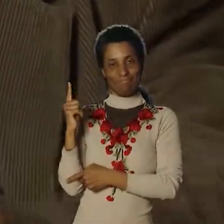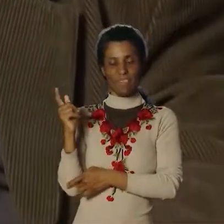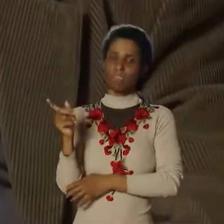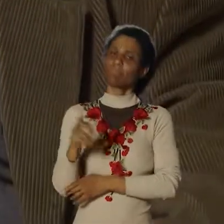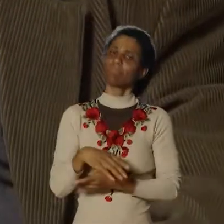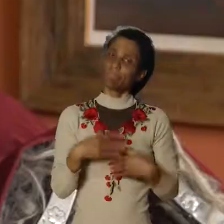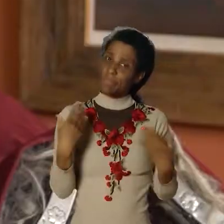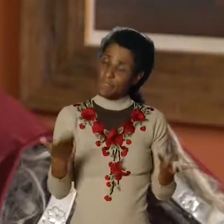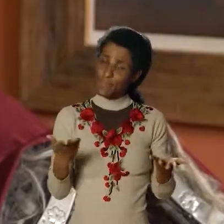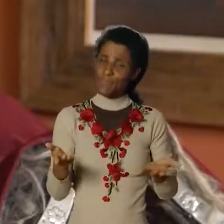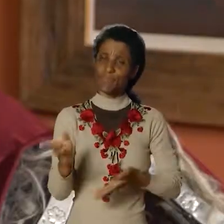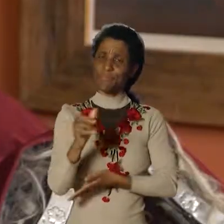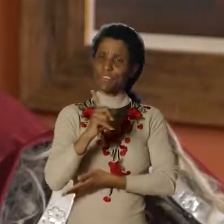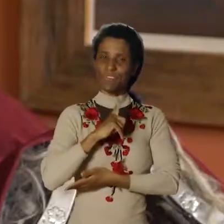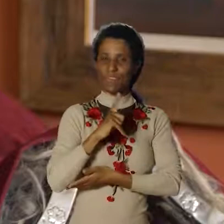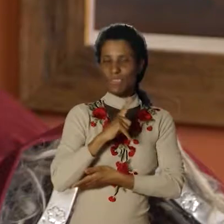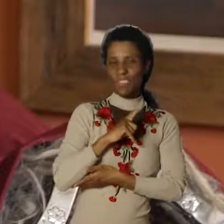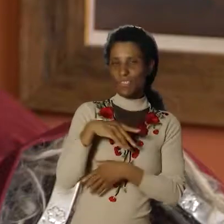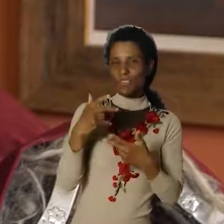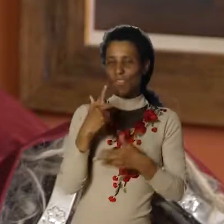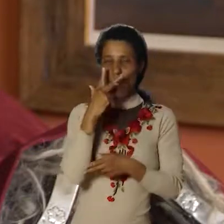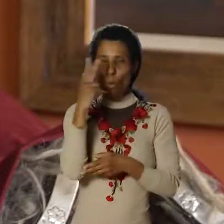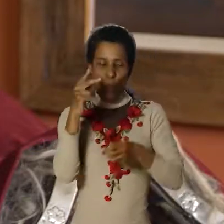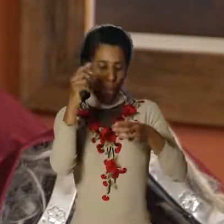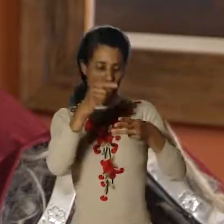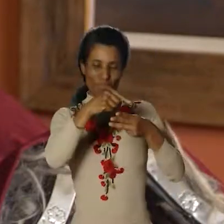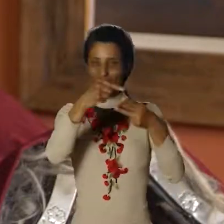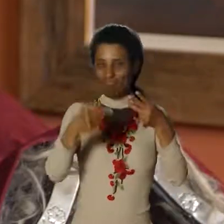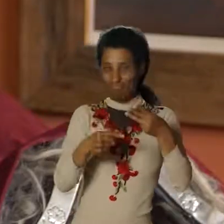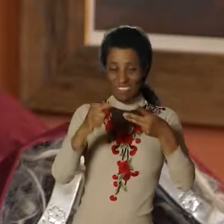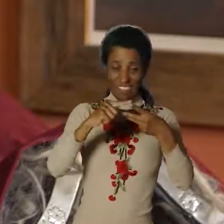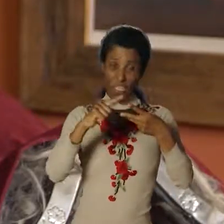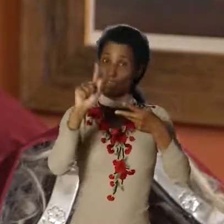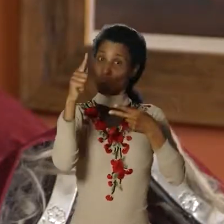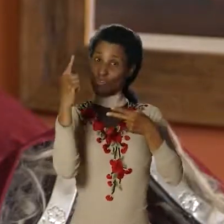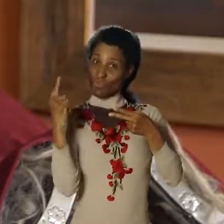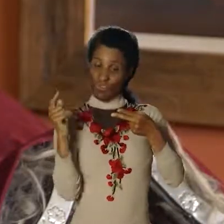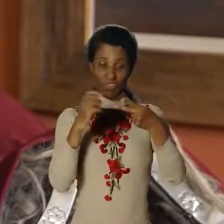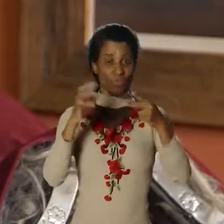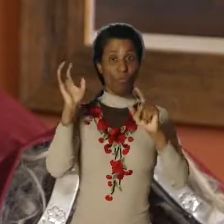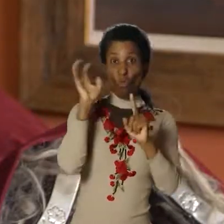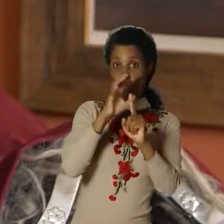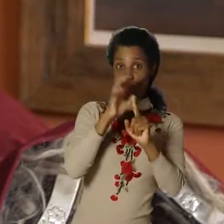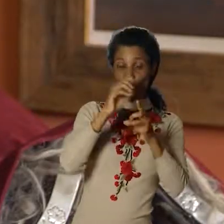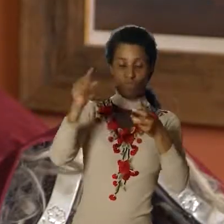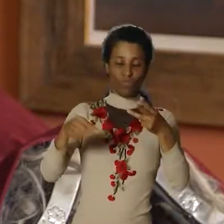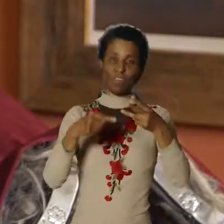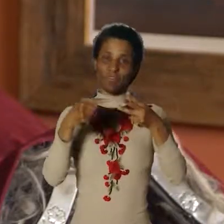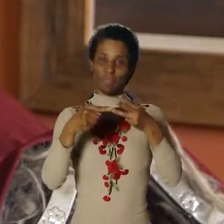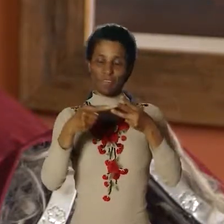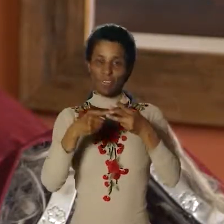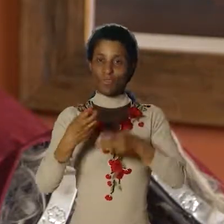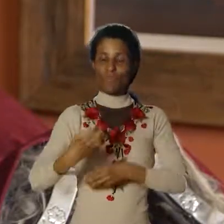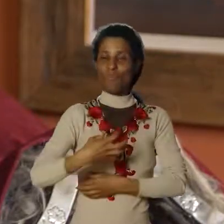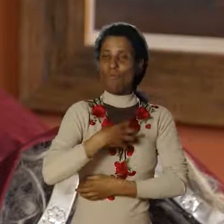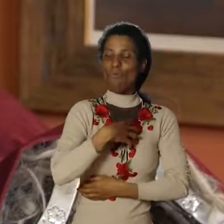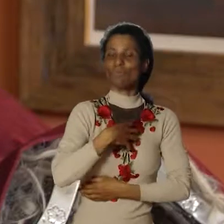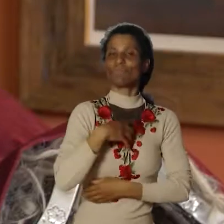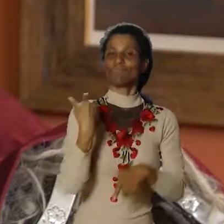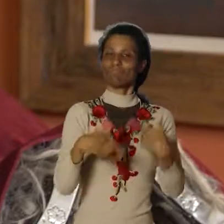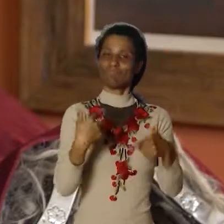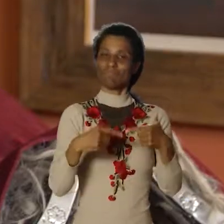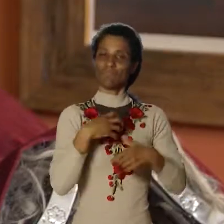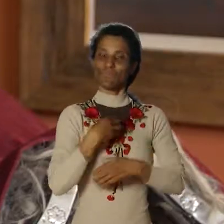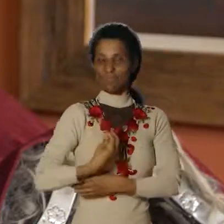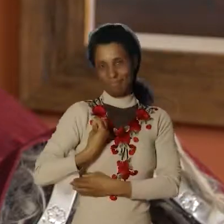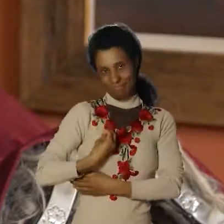localização geográfica. Então a gente tem esse, vamos chamar de um tripé, de geografia, de influências e